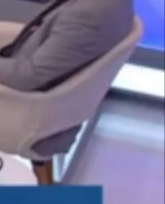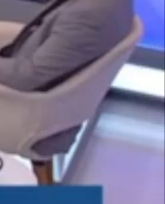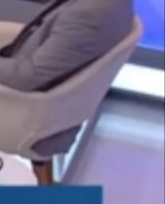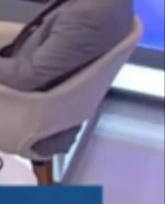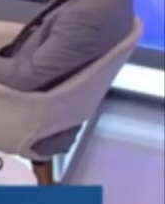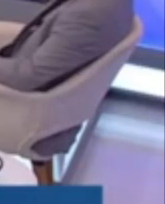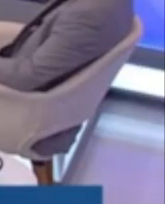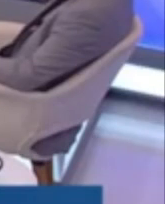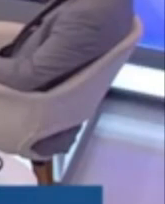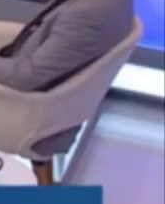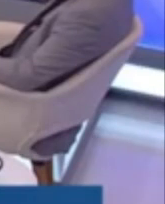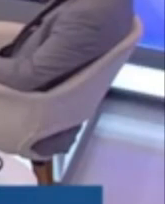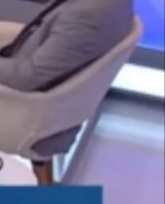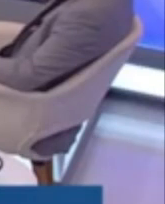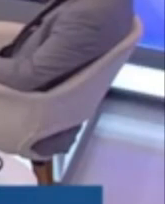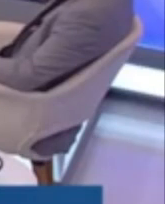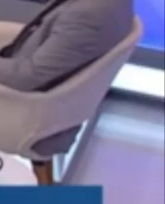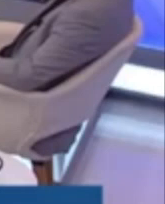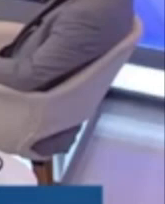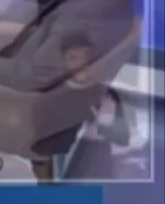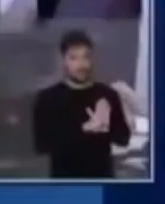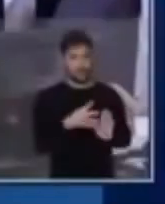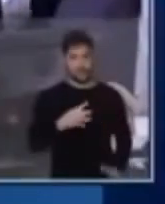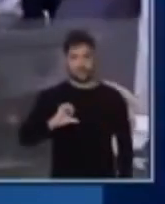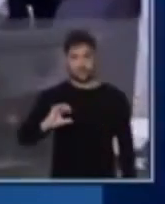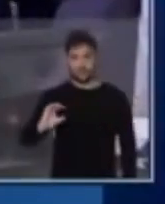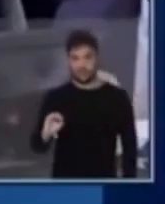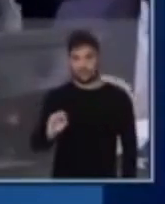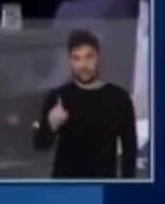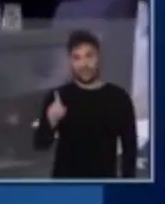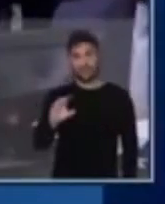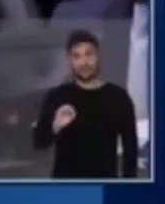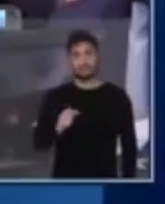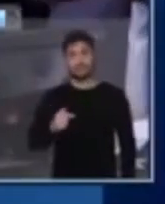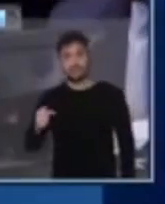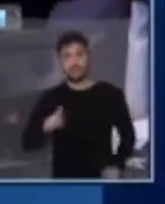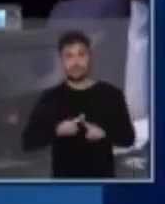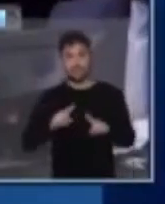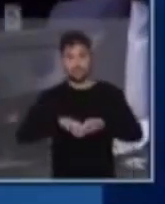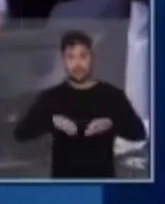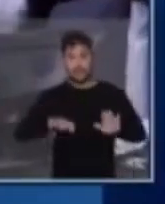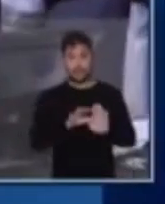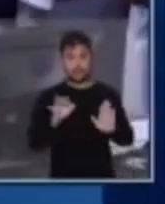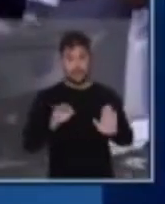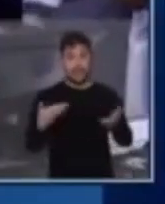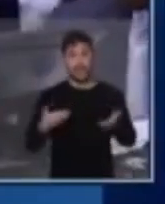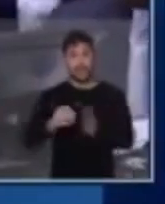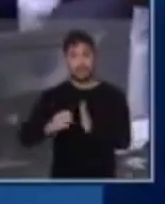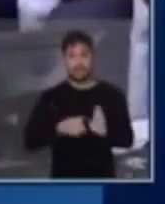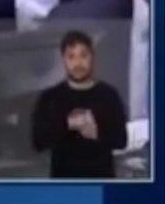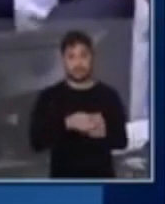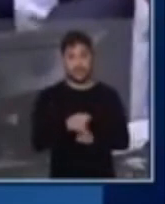você esconder quem era o padrinho daquela emenda, quem era a pessoa que colocou